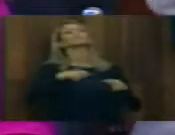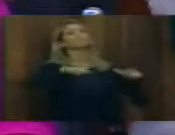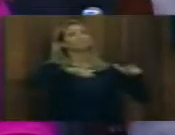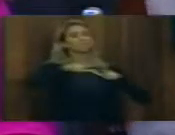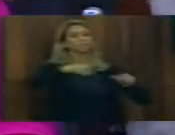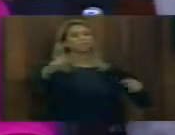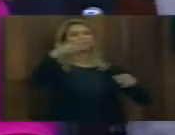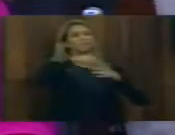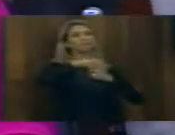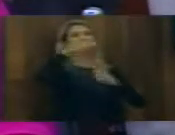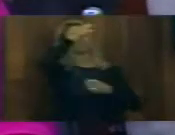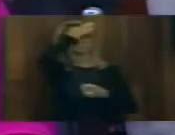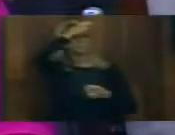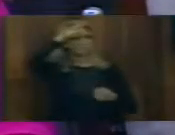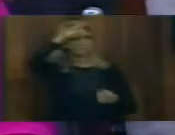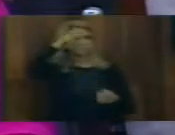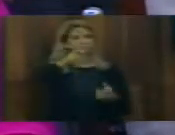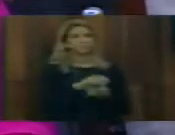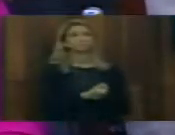Executivo. Ofício GAPRE, número